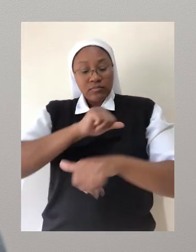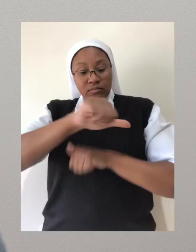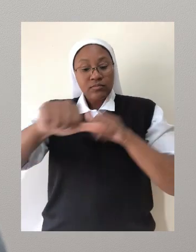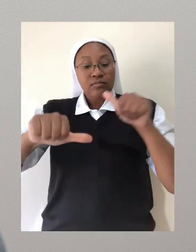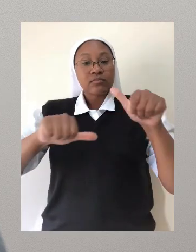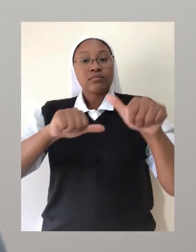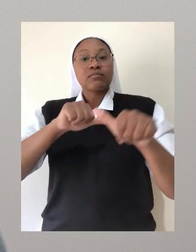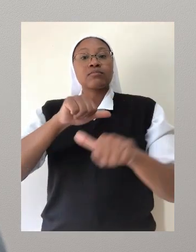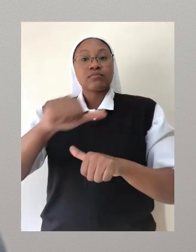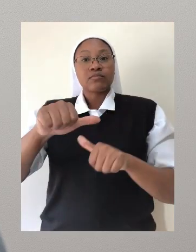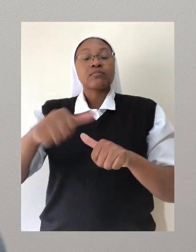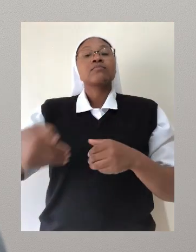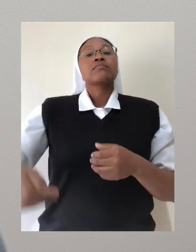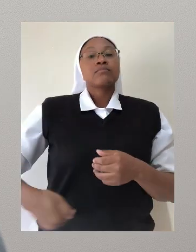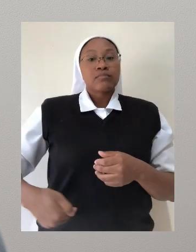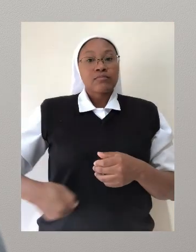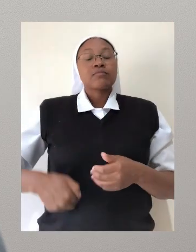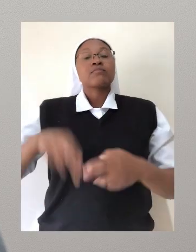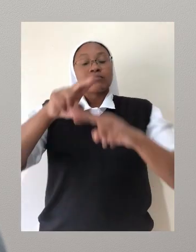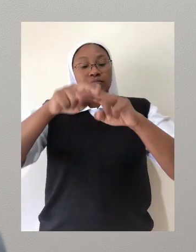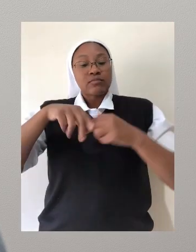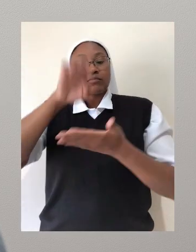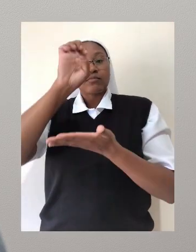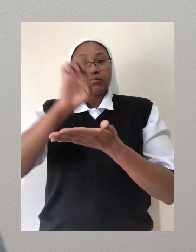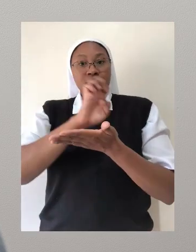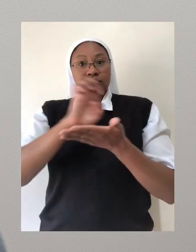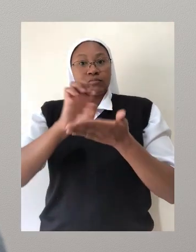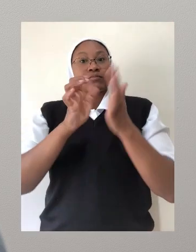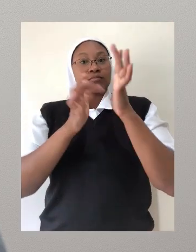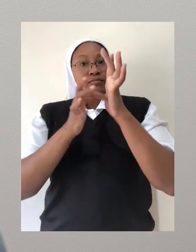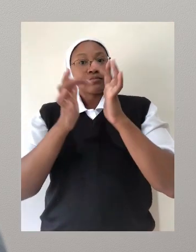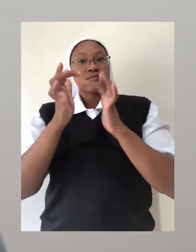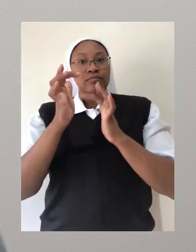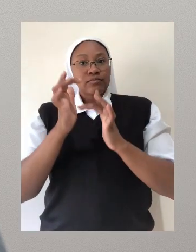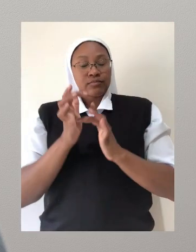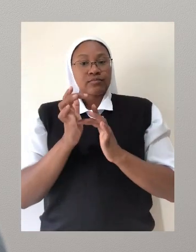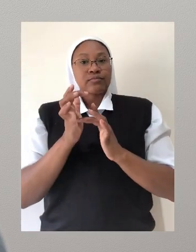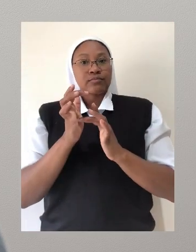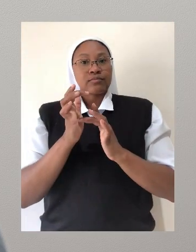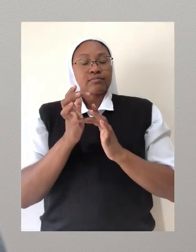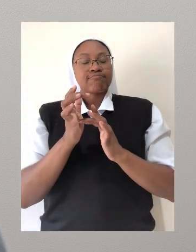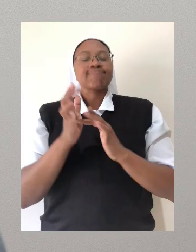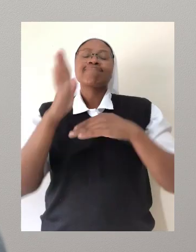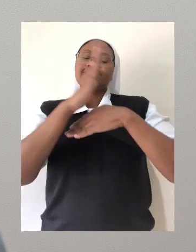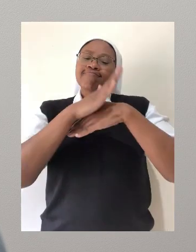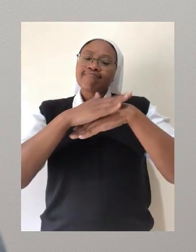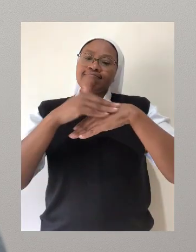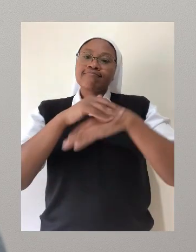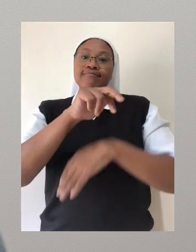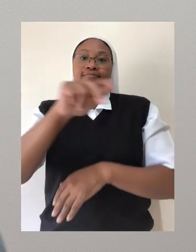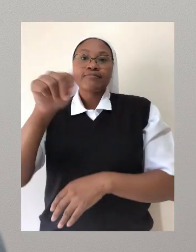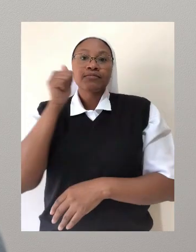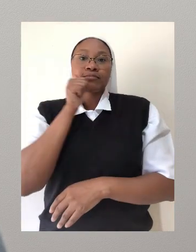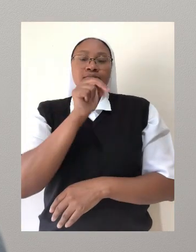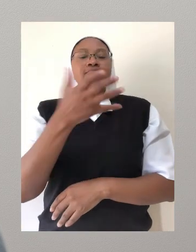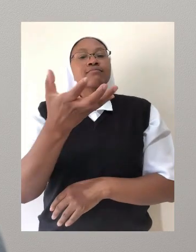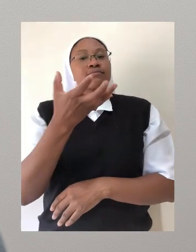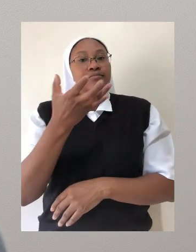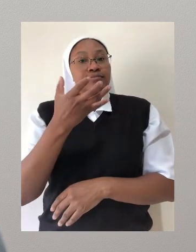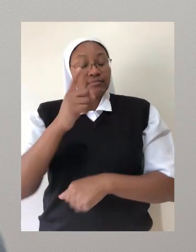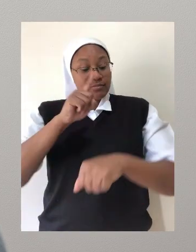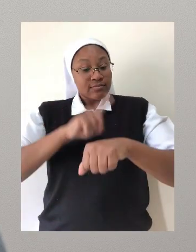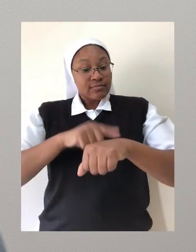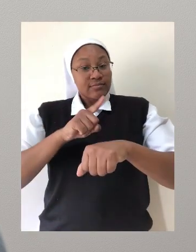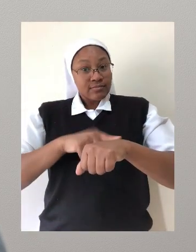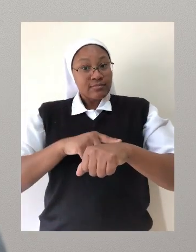que transformem essa realidade a partir do Evangelho de Jesus Cristo. Queridos irmãos e irmãs,